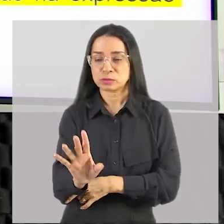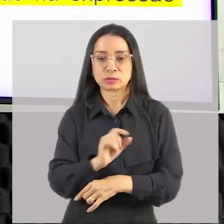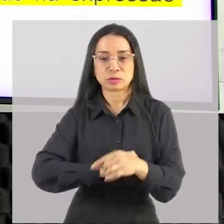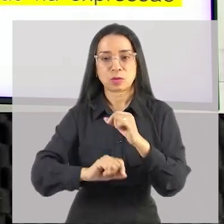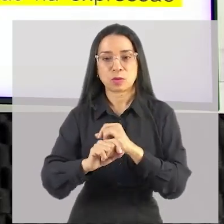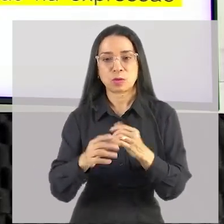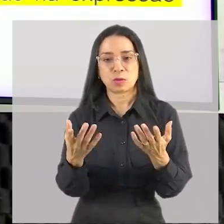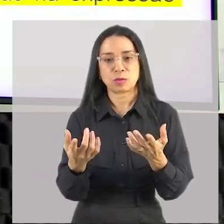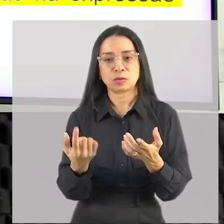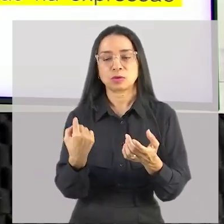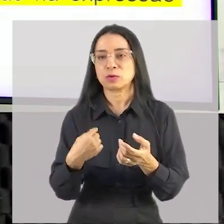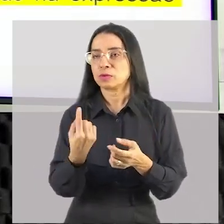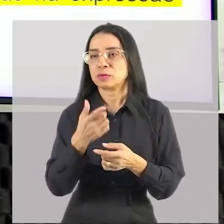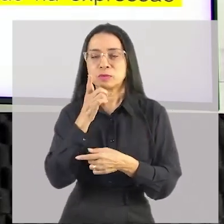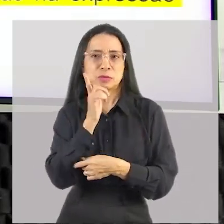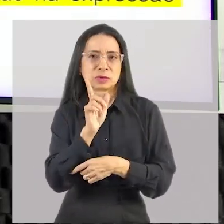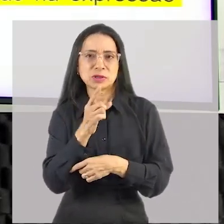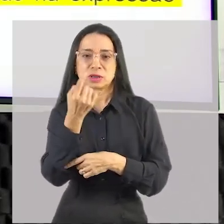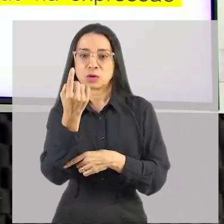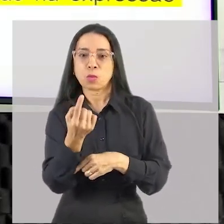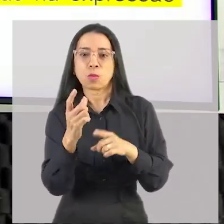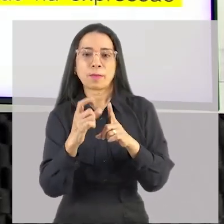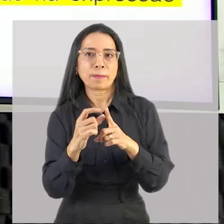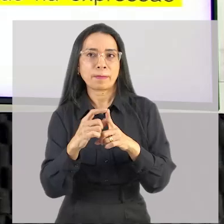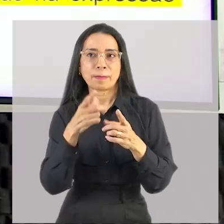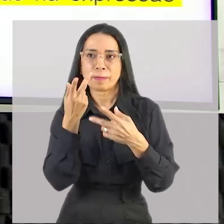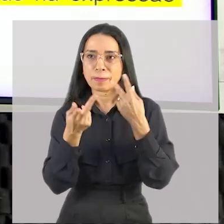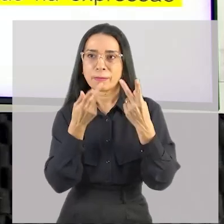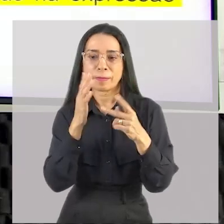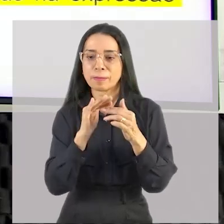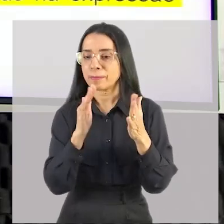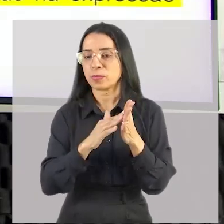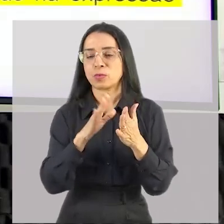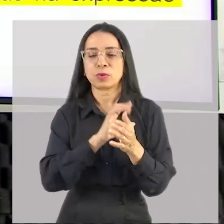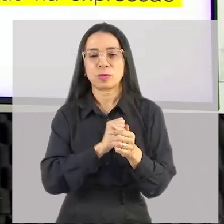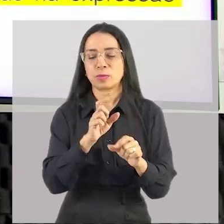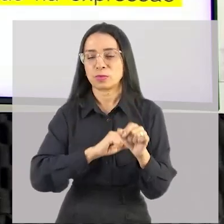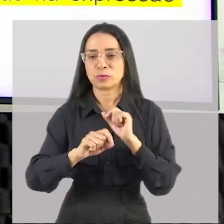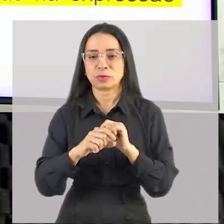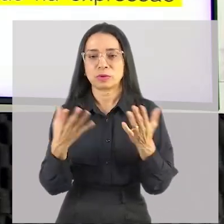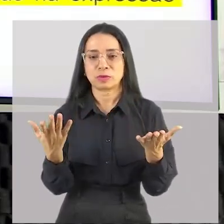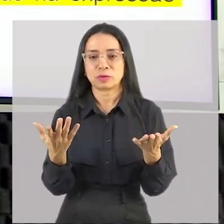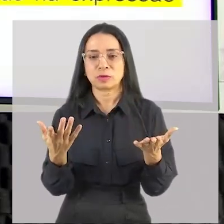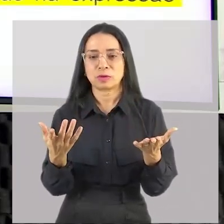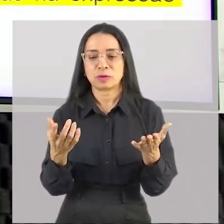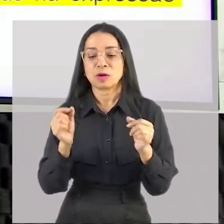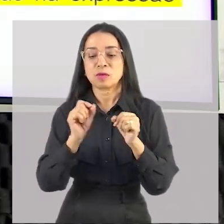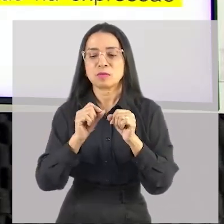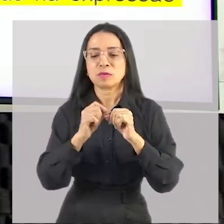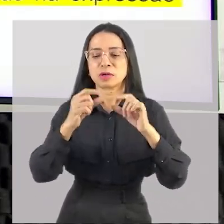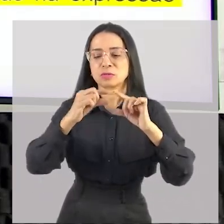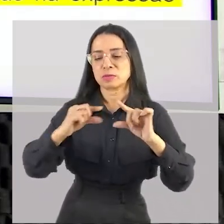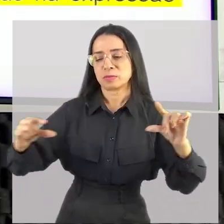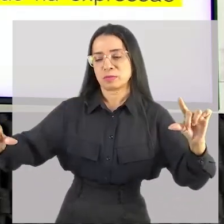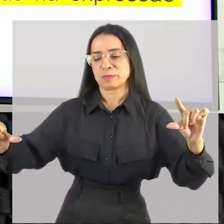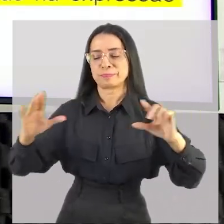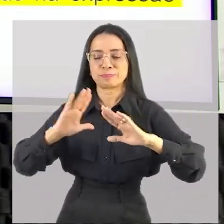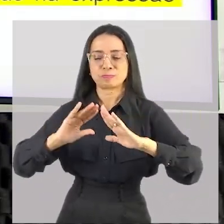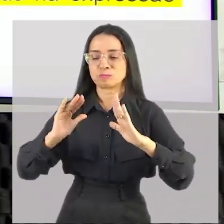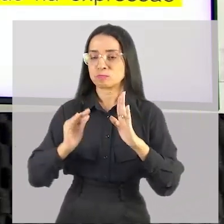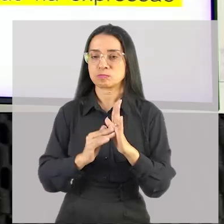conseguir demonstrar o nosso amor com apenas uma palavra. Vocês concordam comigo? A gente faz uma frase inteira.